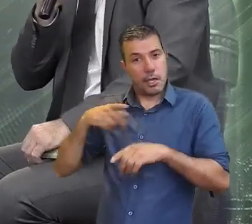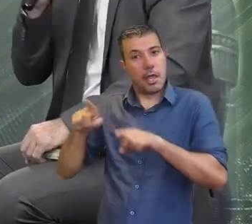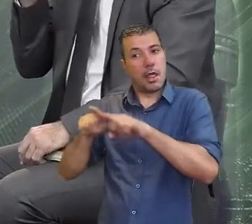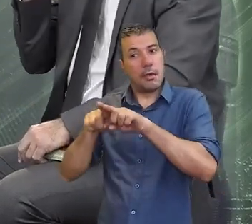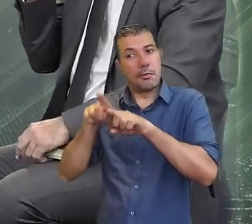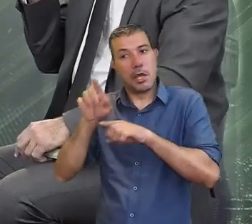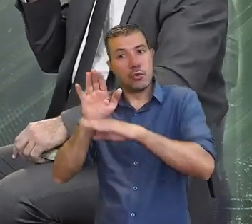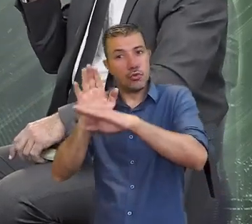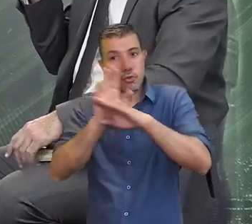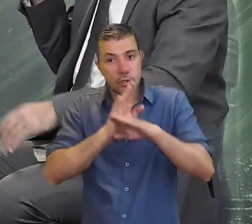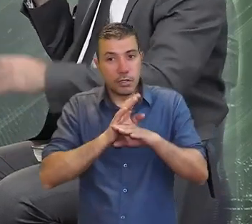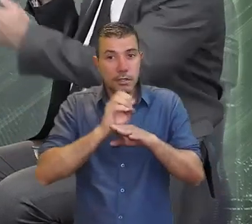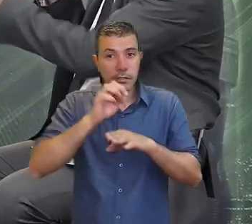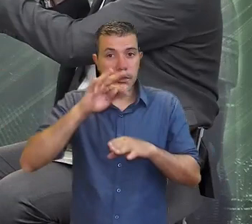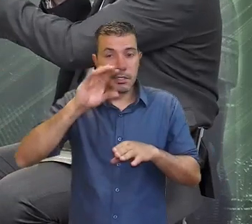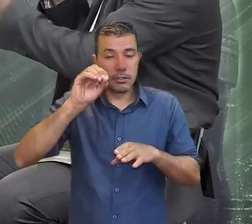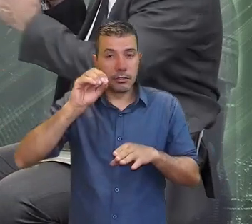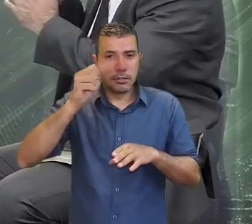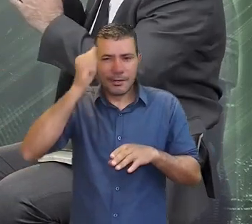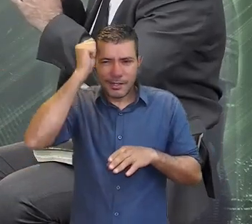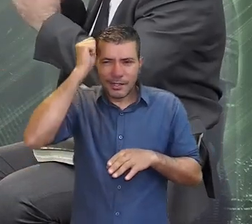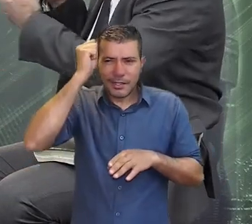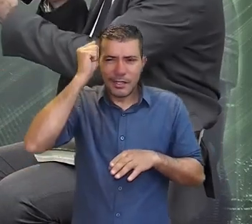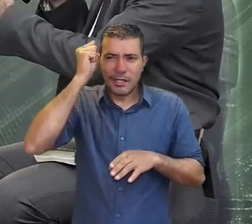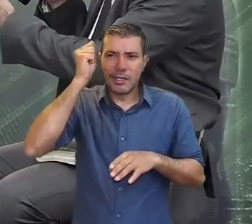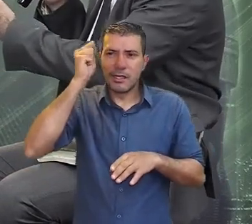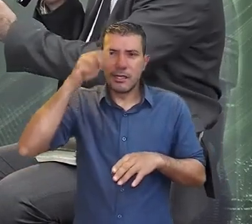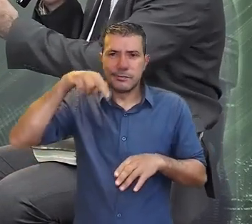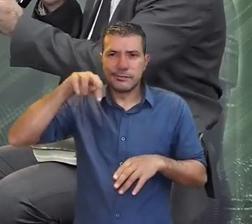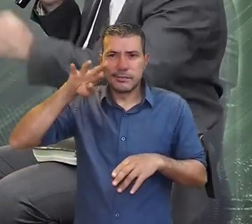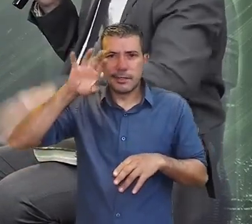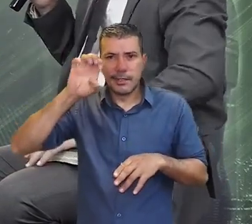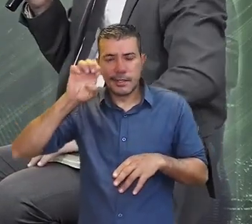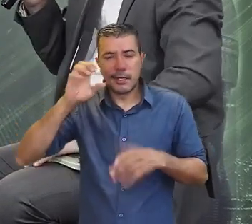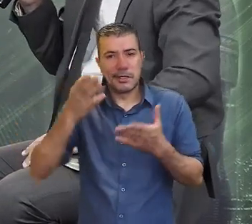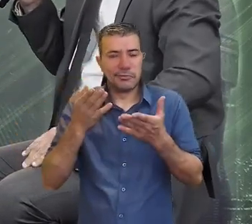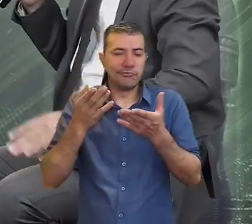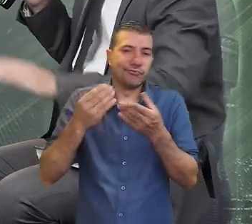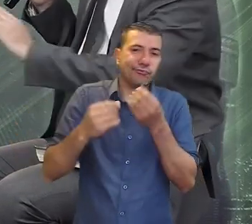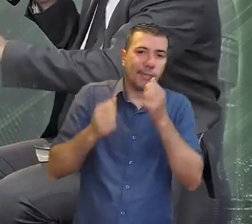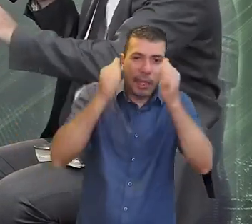Também Jardim Santo André, por semelhança ao senhor, passei lá